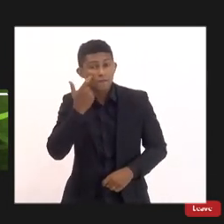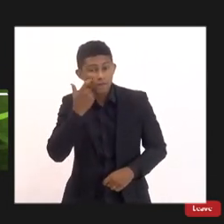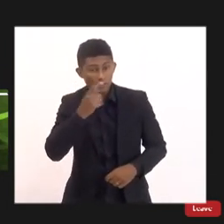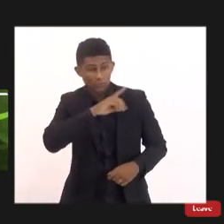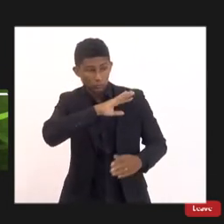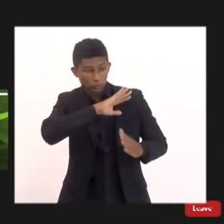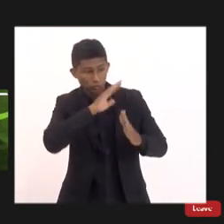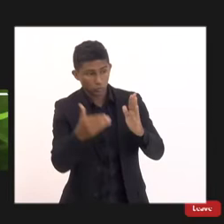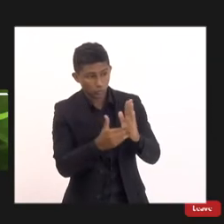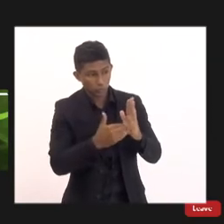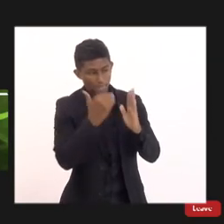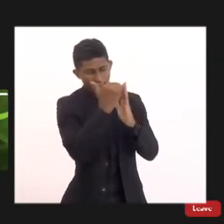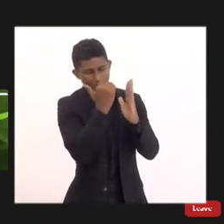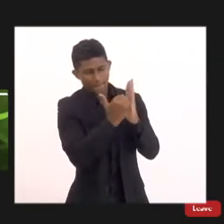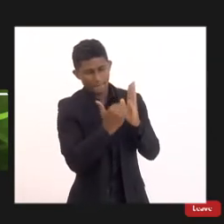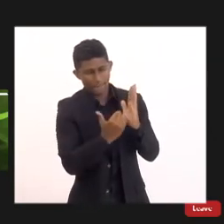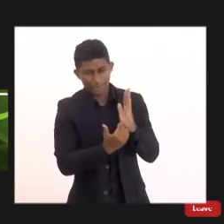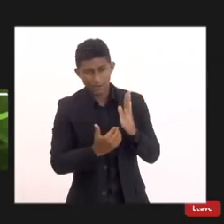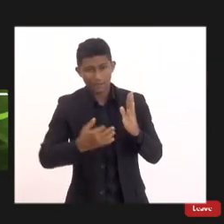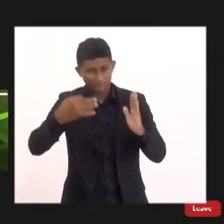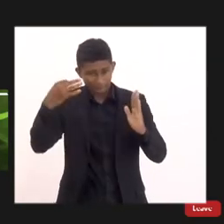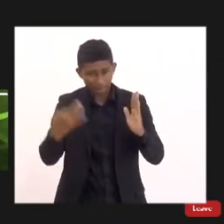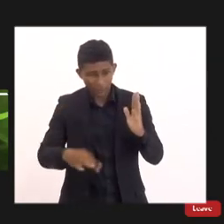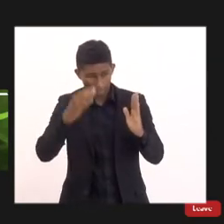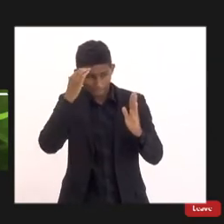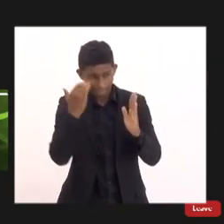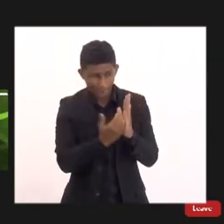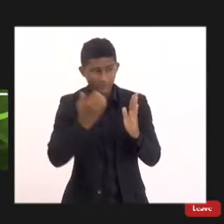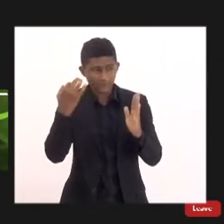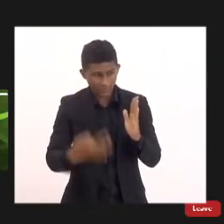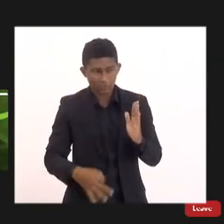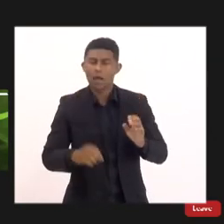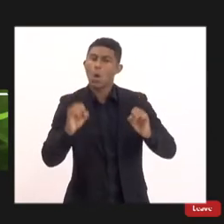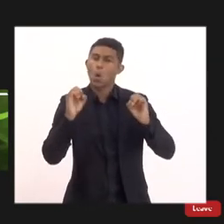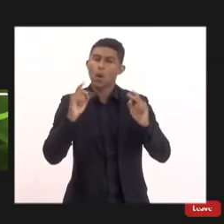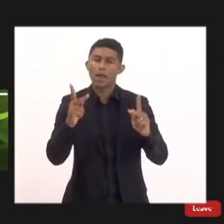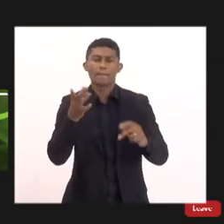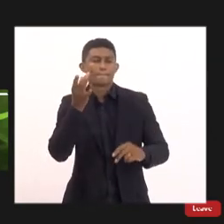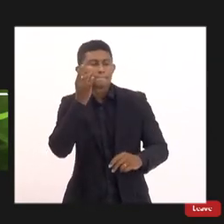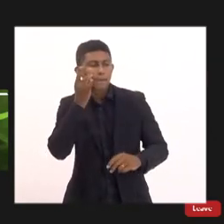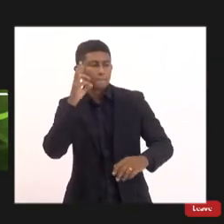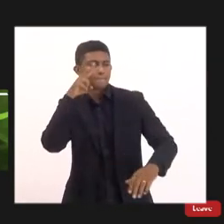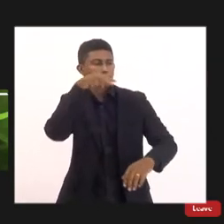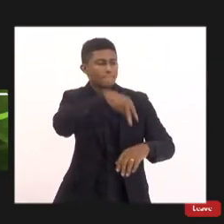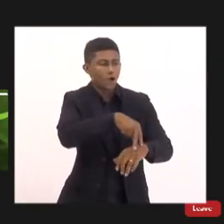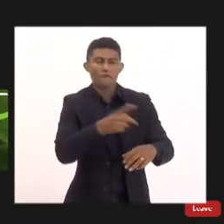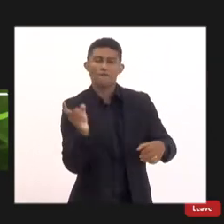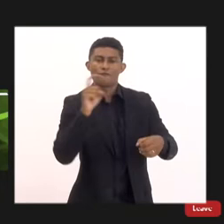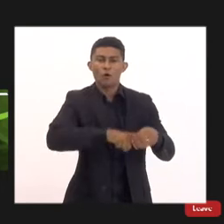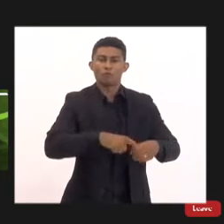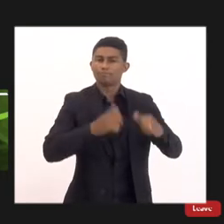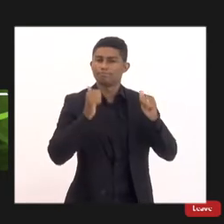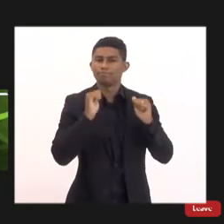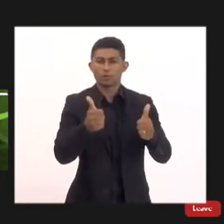à educação e com a segurança devida, né, a segurança sanitária.